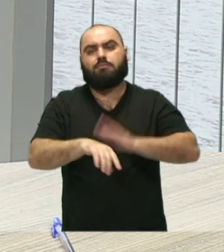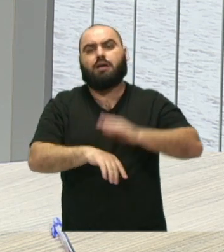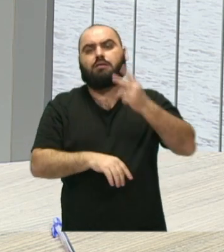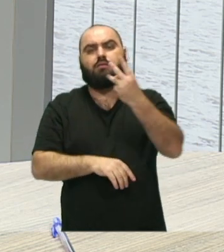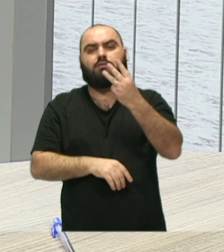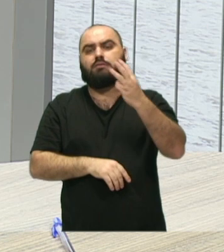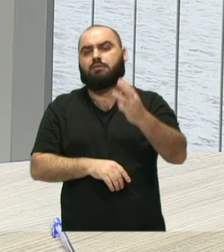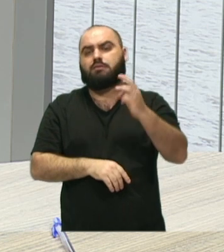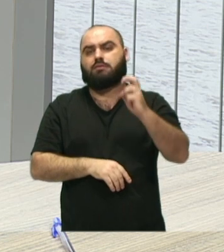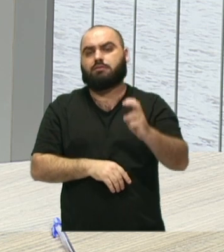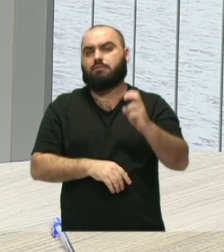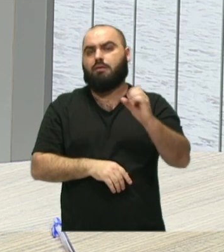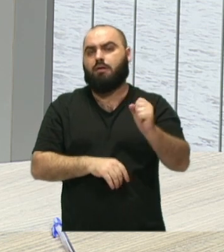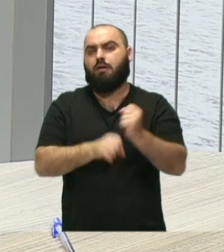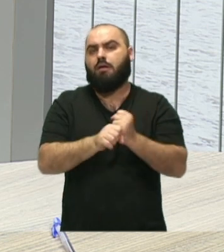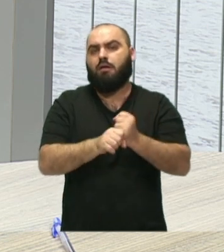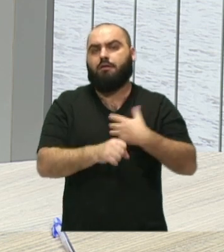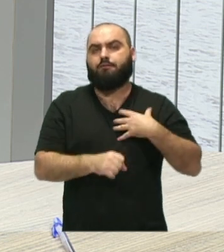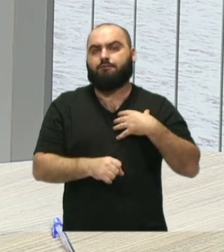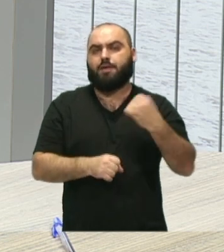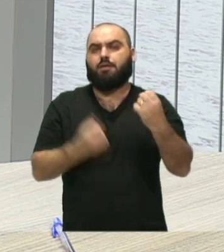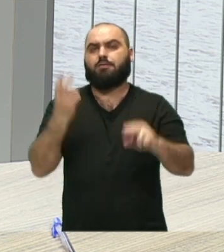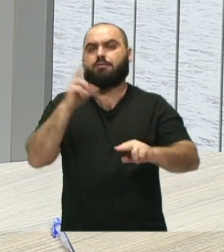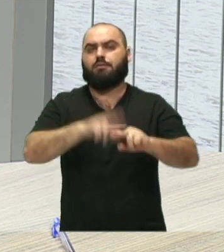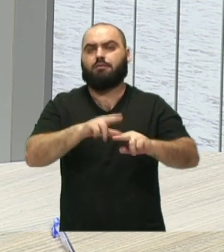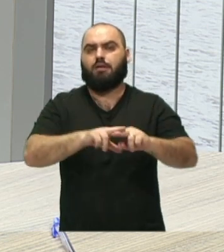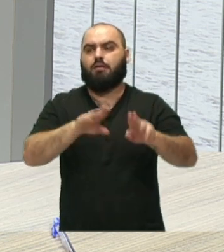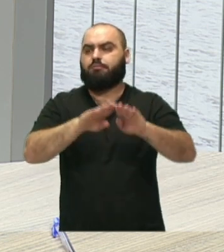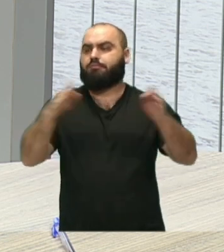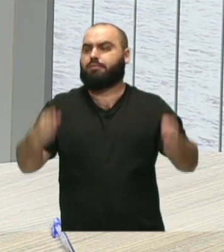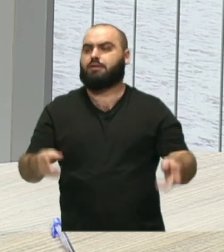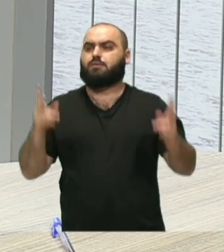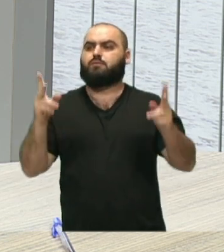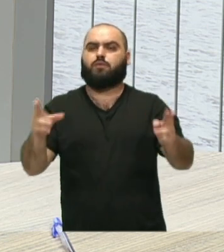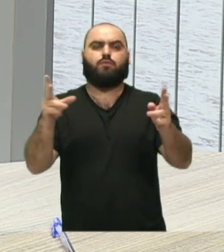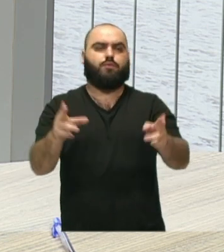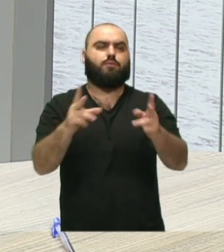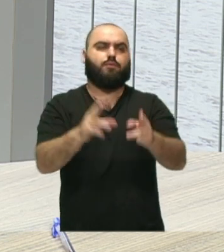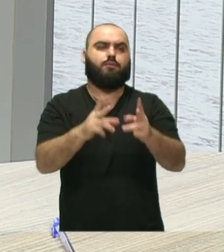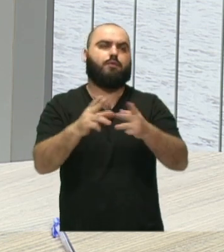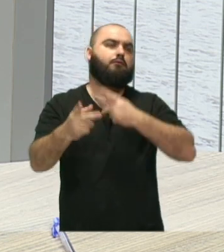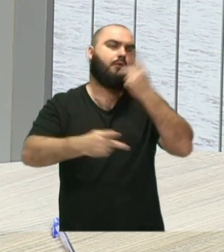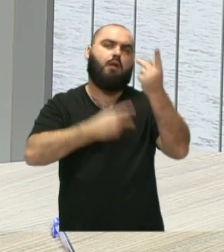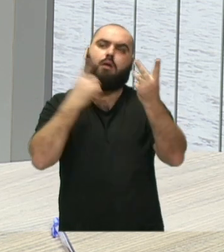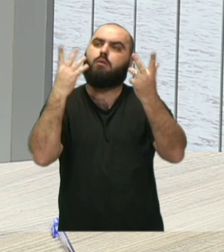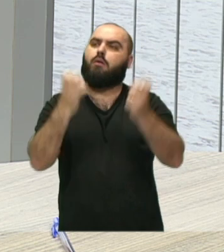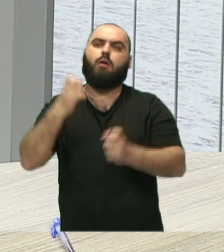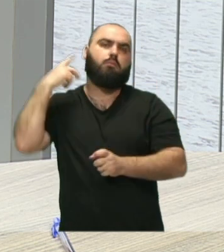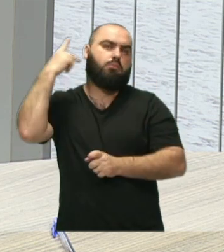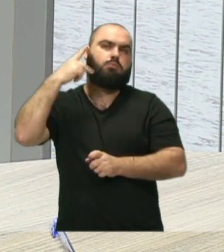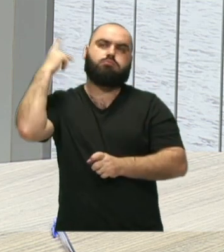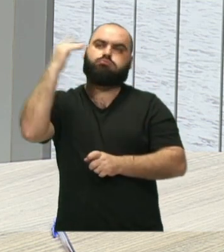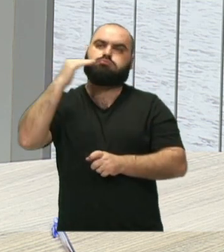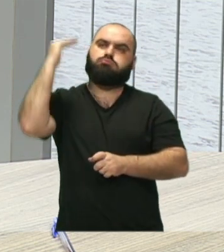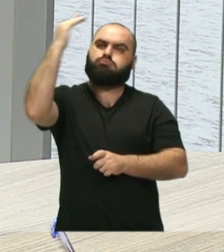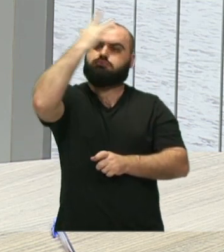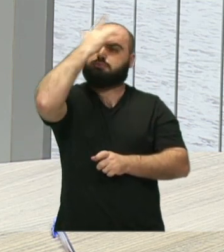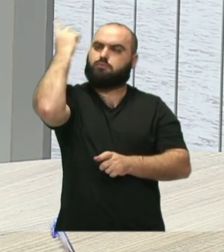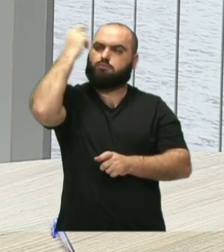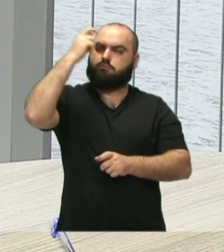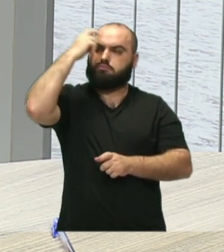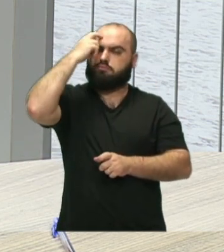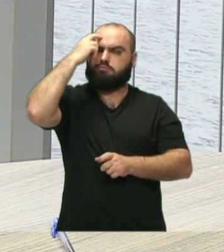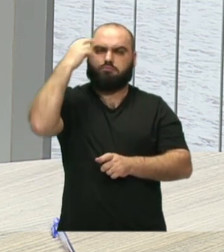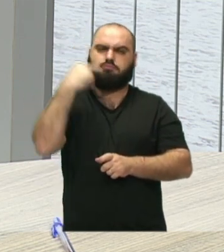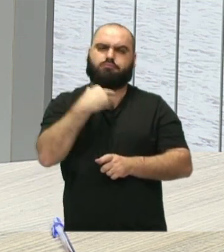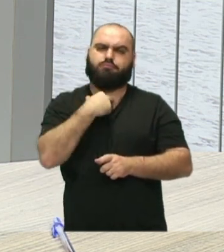350 anos para que os nossos filhos possam sentar numa mesa de igual para igual e desejarem ser diplomatas e serem. Nós não podemos aguardar mais